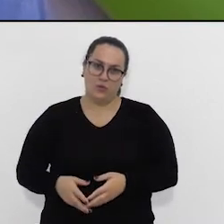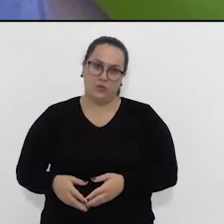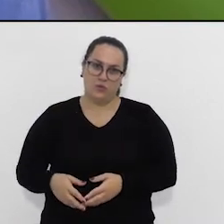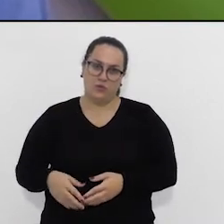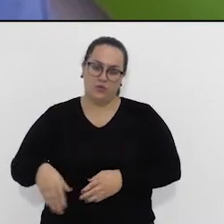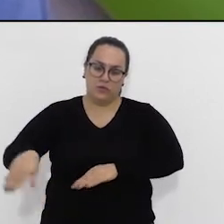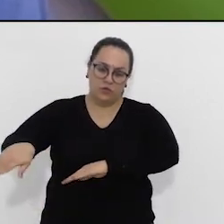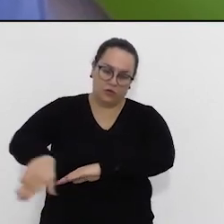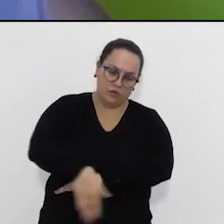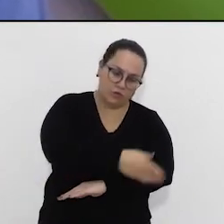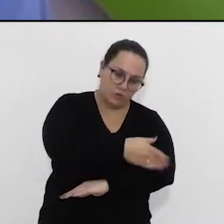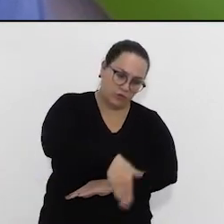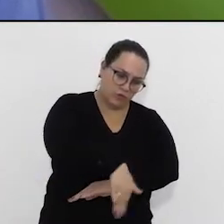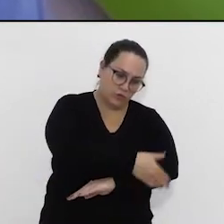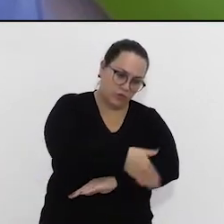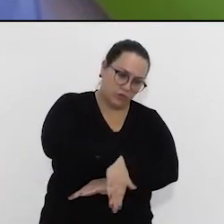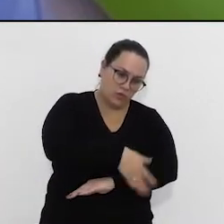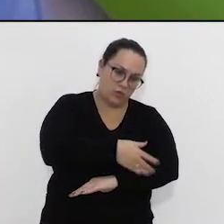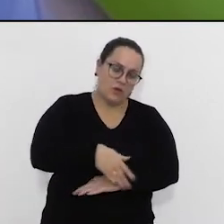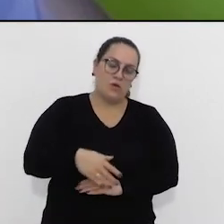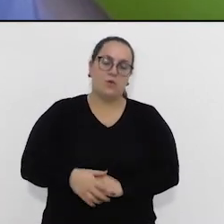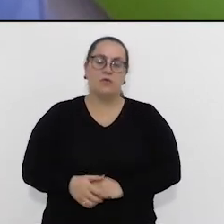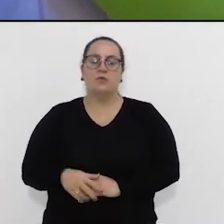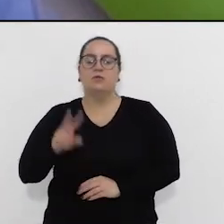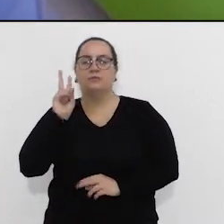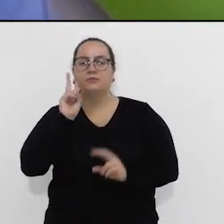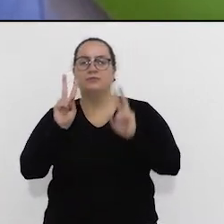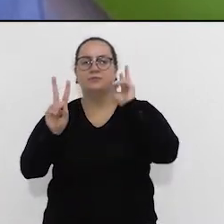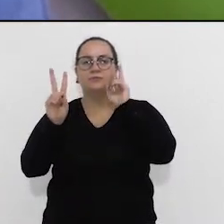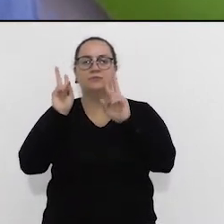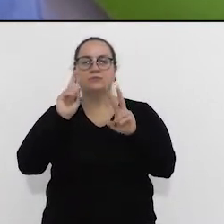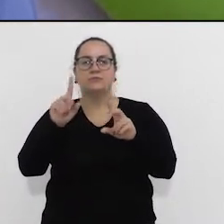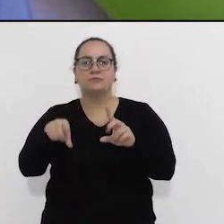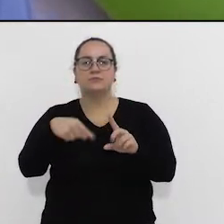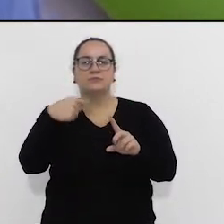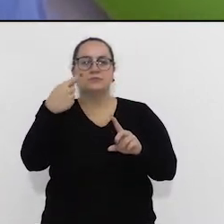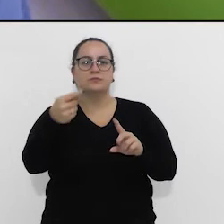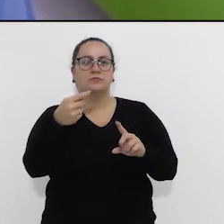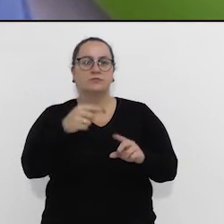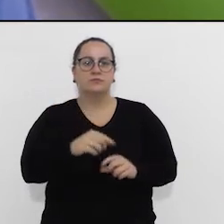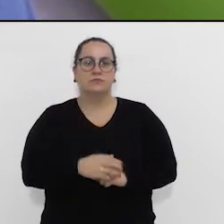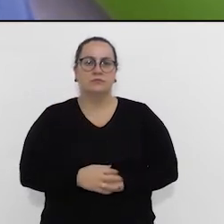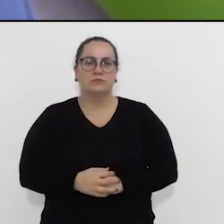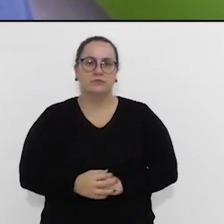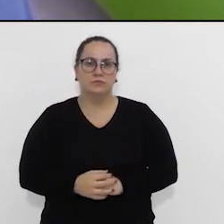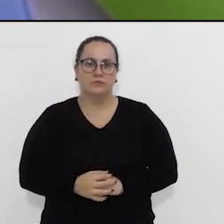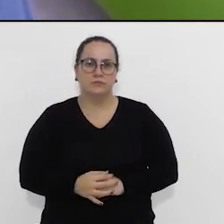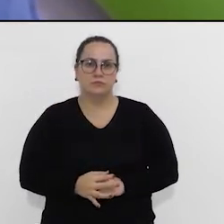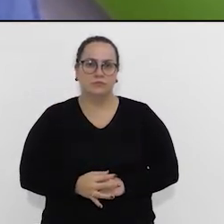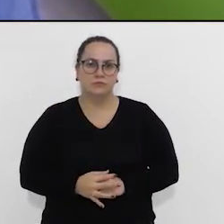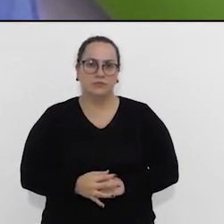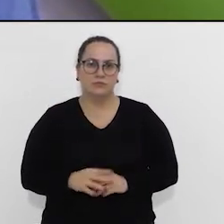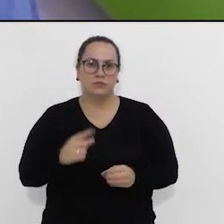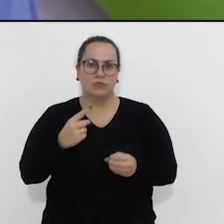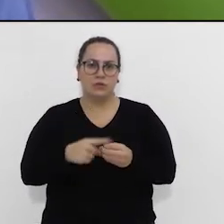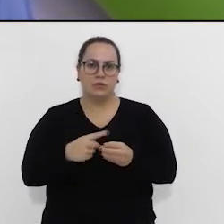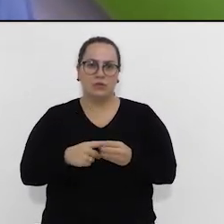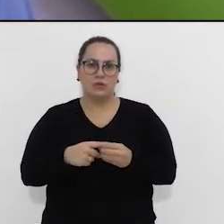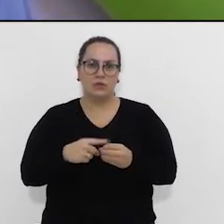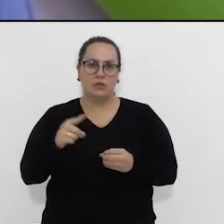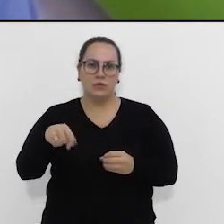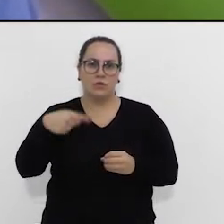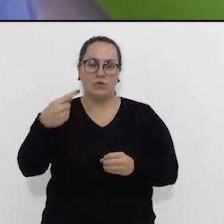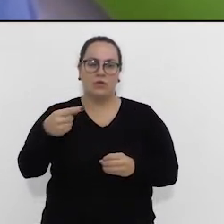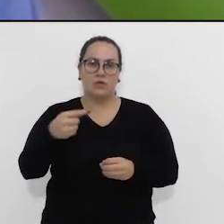dentro da Castelo Branco para poder ter mais visibilidade para que outros Comerciantes vêm foi que aconteceu com Lençóis Paulista onde uma